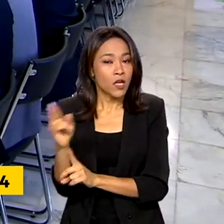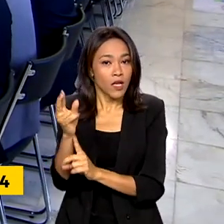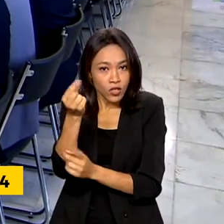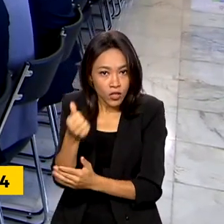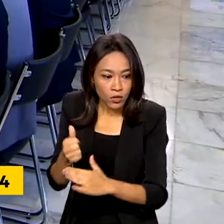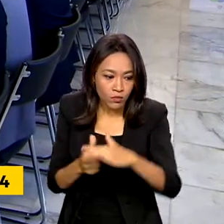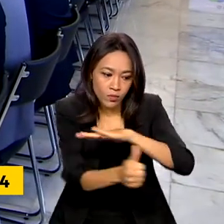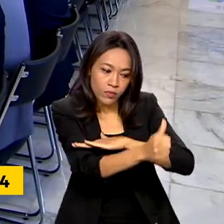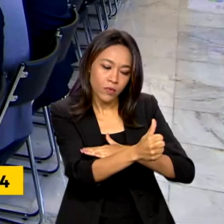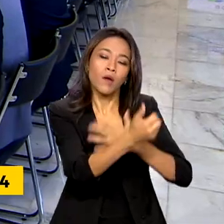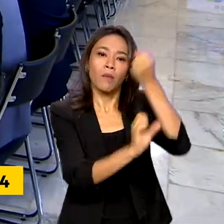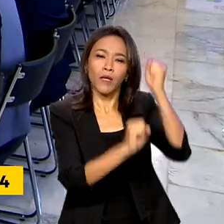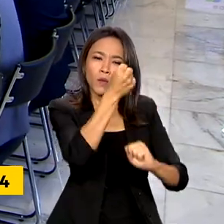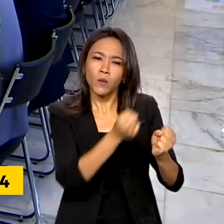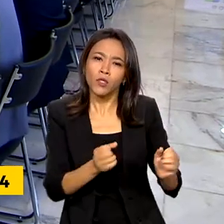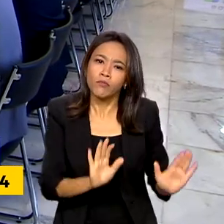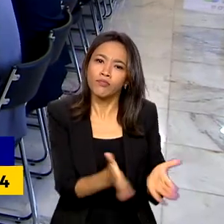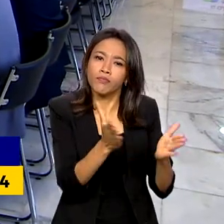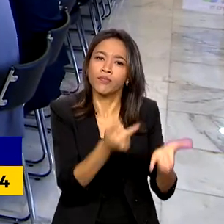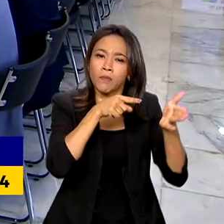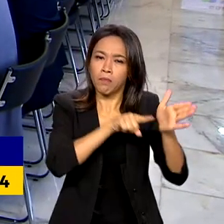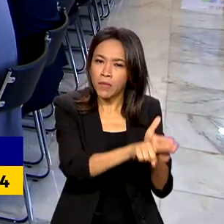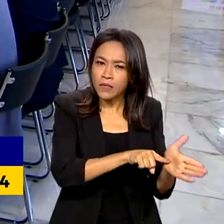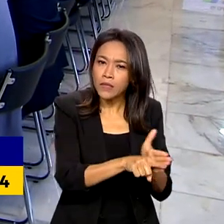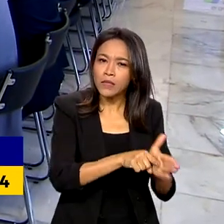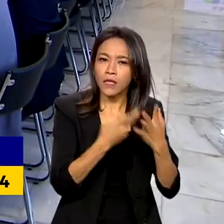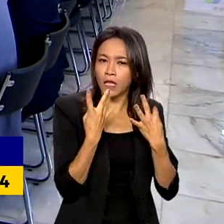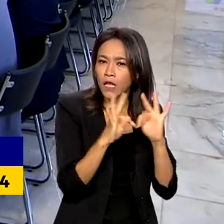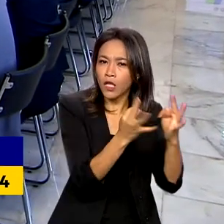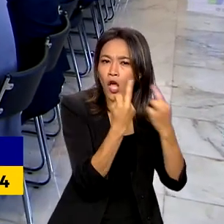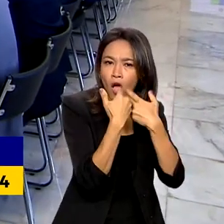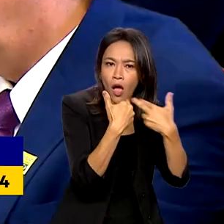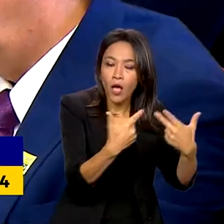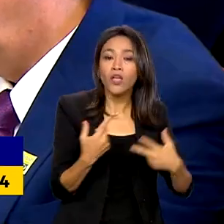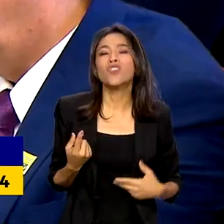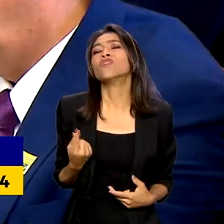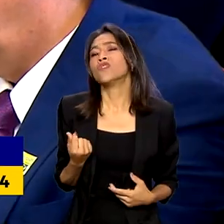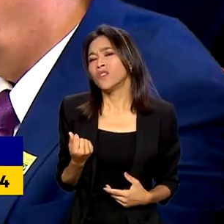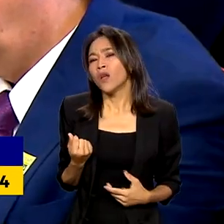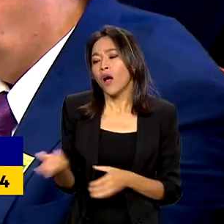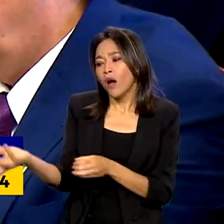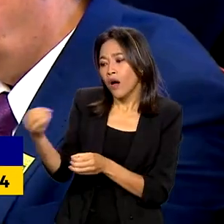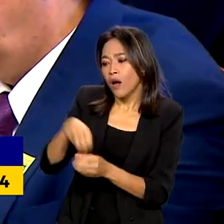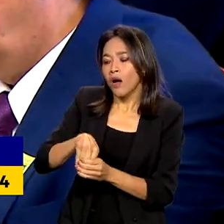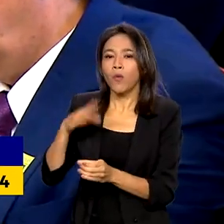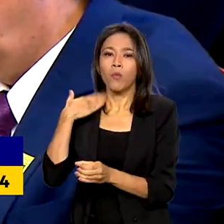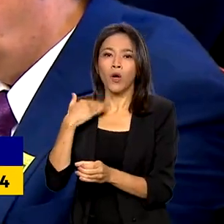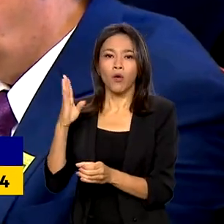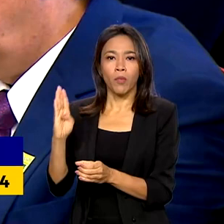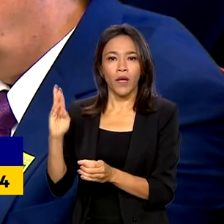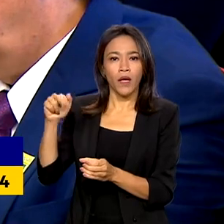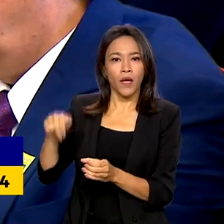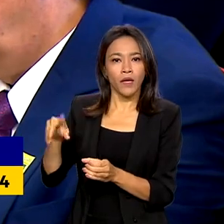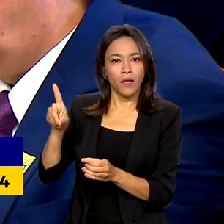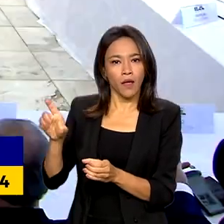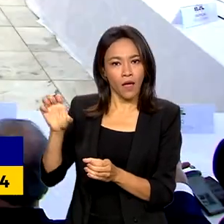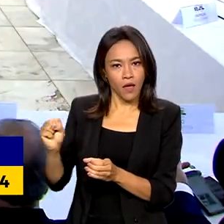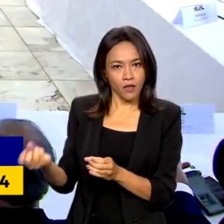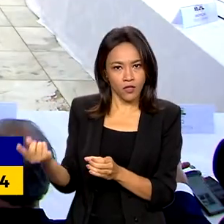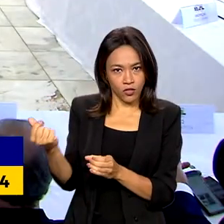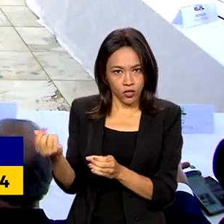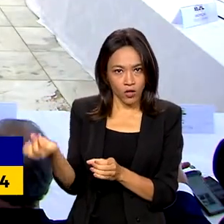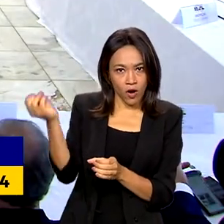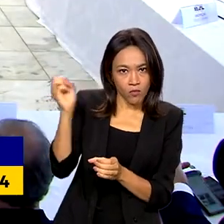indústria investir em pesquisa e inovação. O dinheiro vem de instituições como BNDES, Banco Nacional de